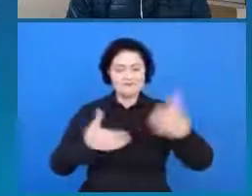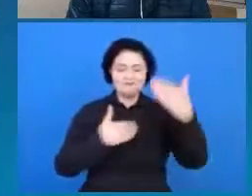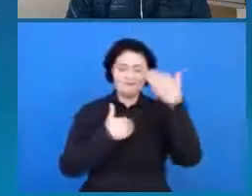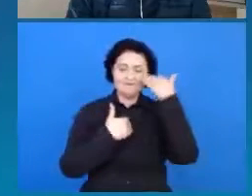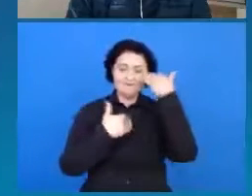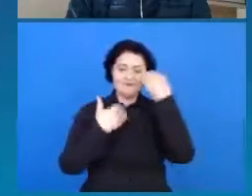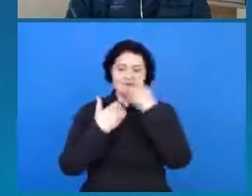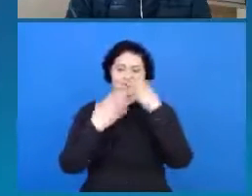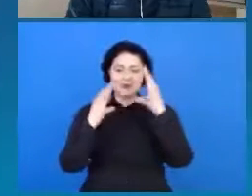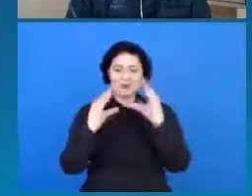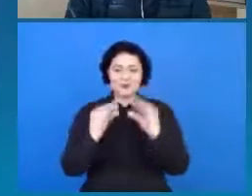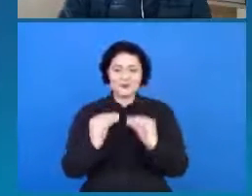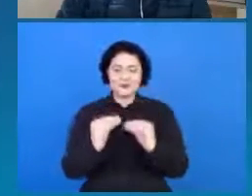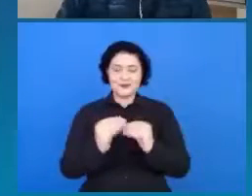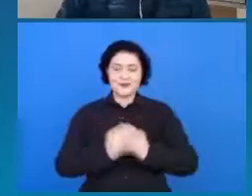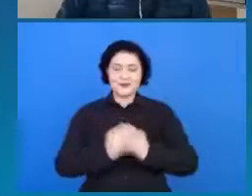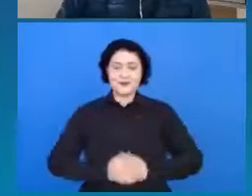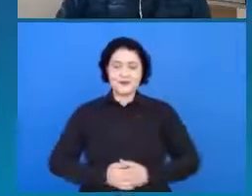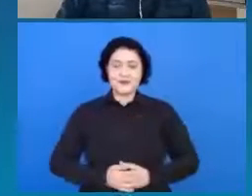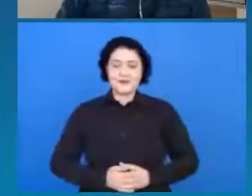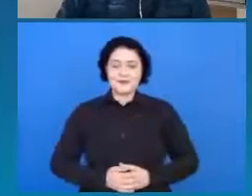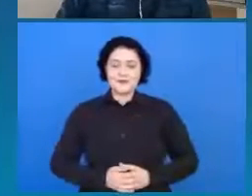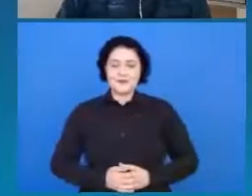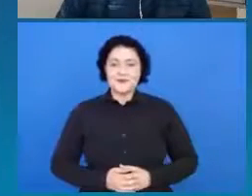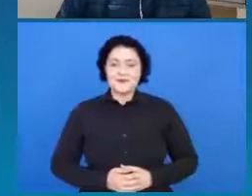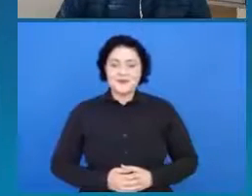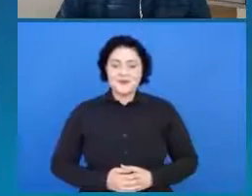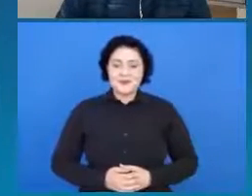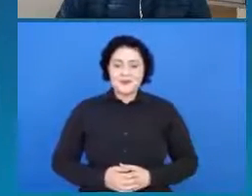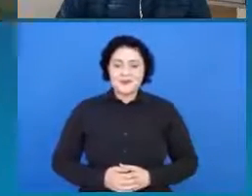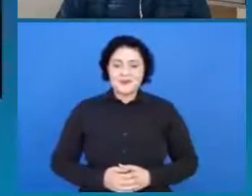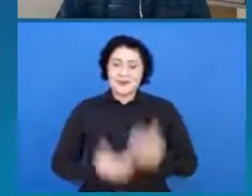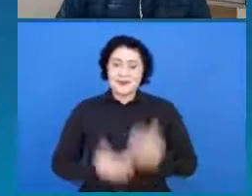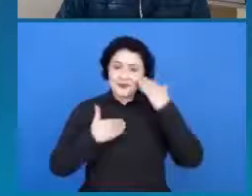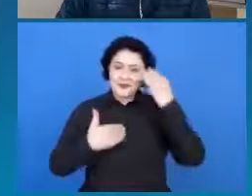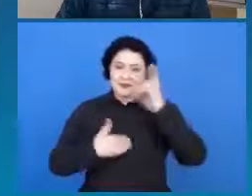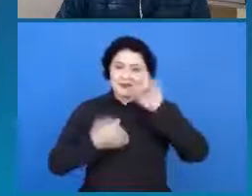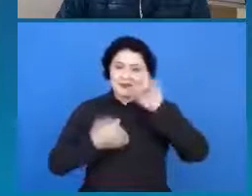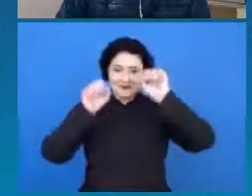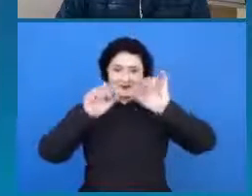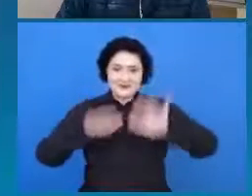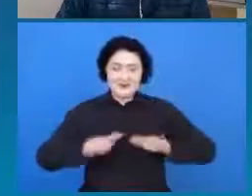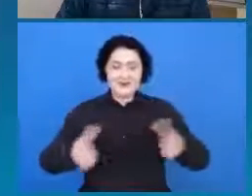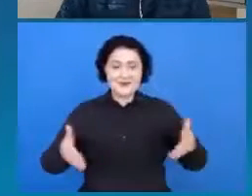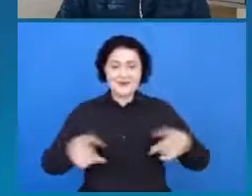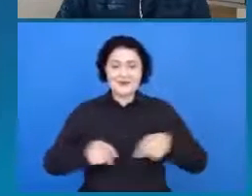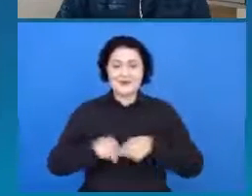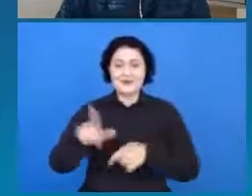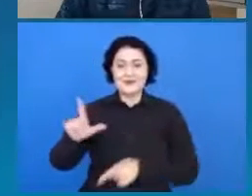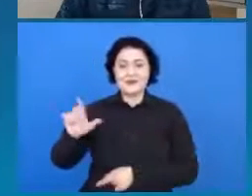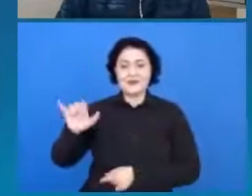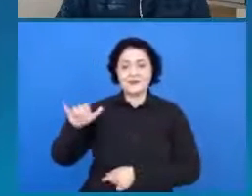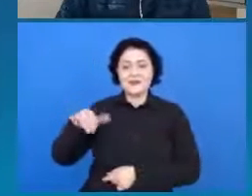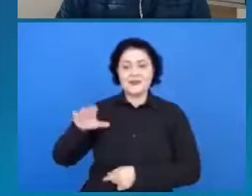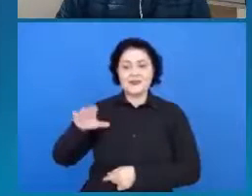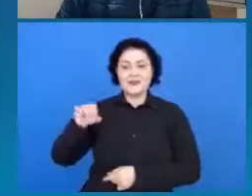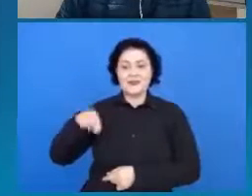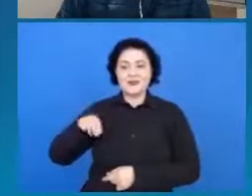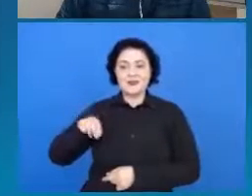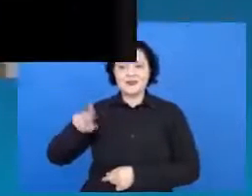boa noite muito obrigada Paulo Roberto Deus o abençoe Lincoln por